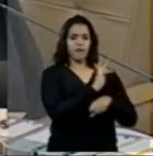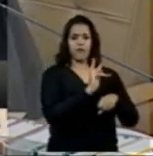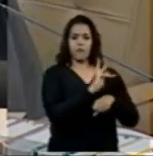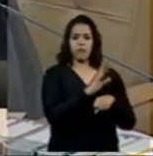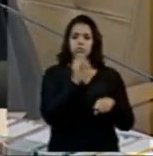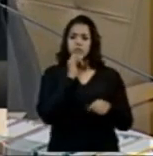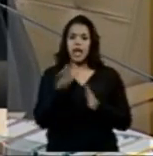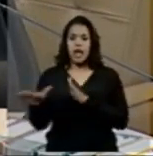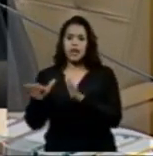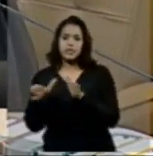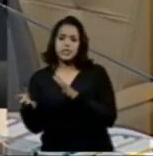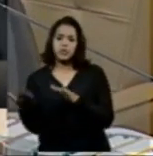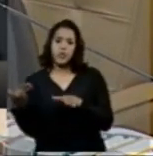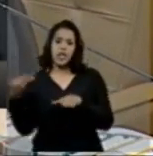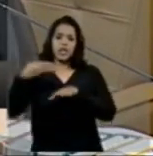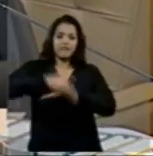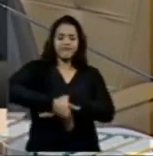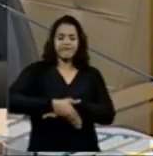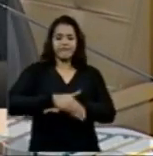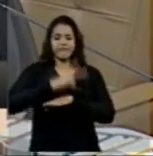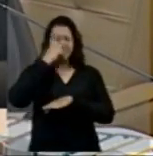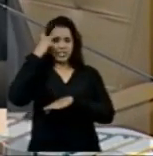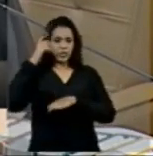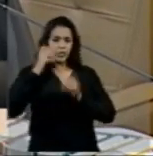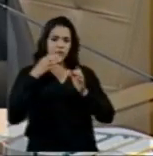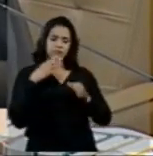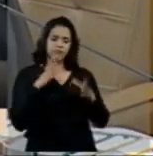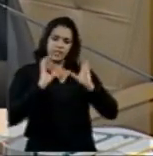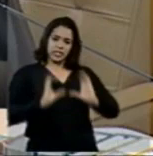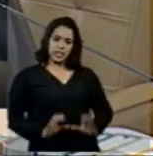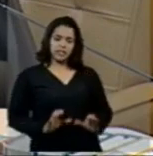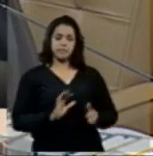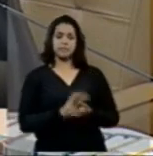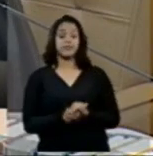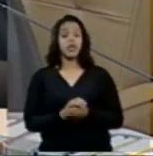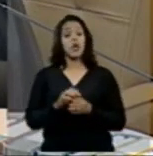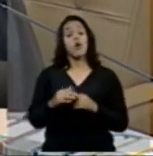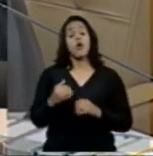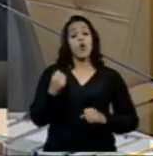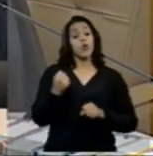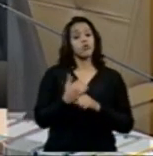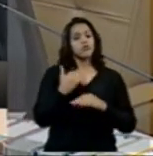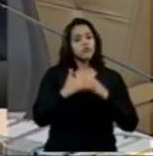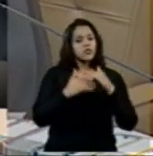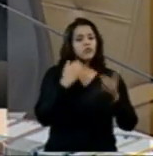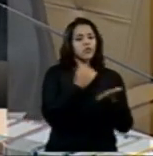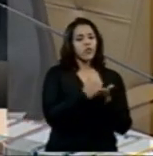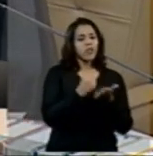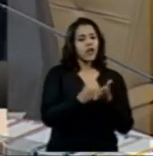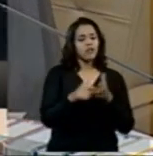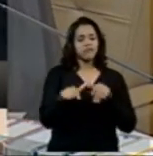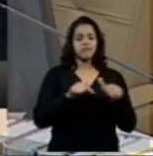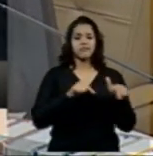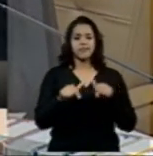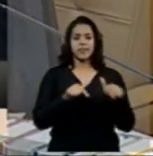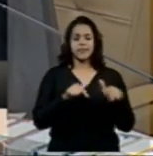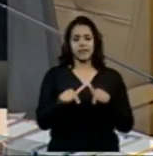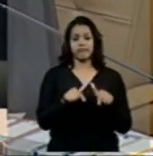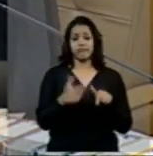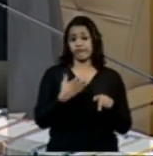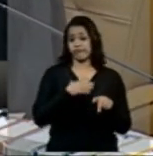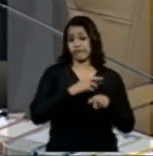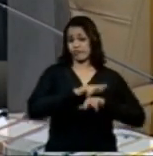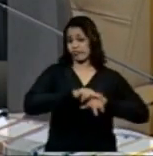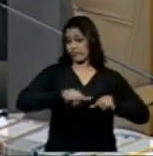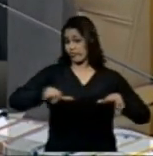à inserção social e à cidadania. Para a construção jurídica do contrato de trabalho, de forma muito diversa